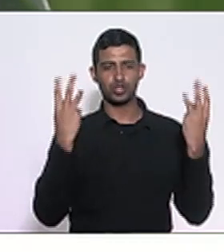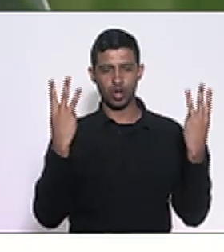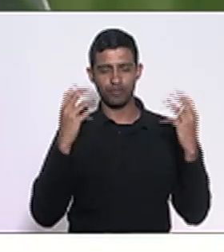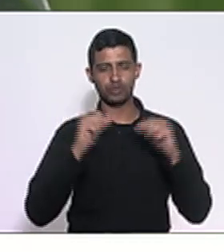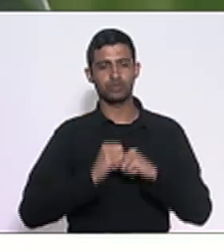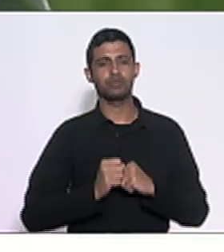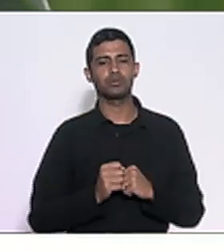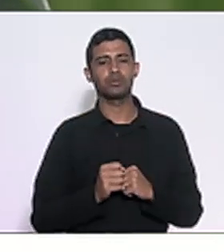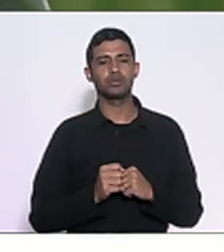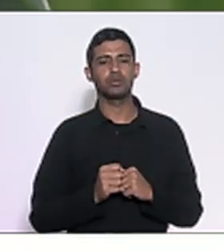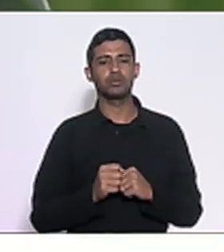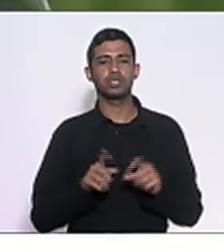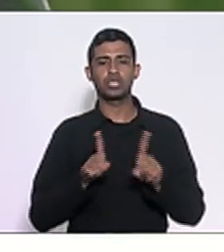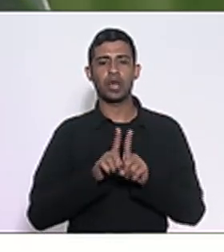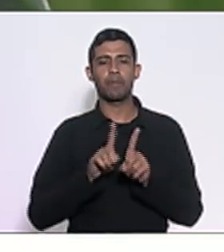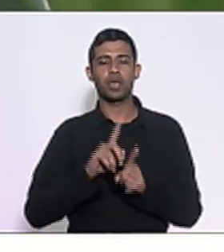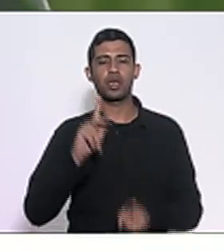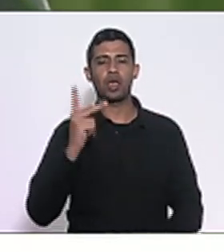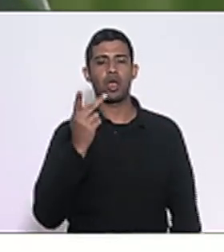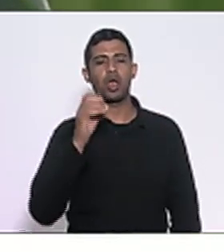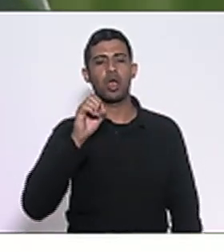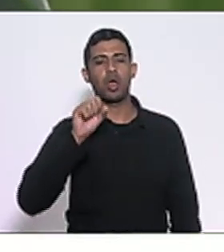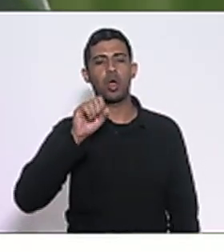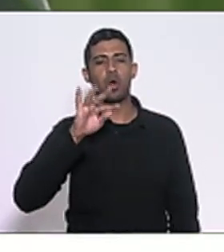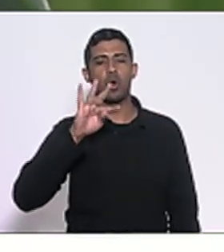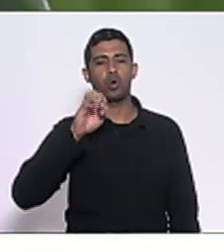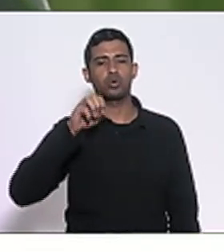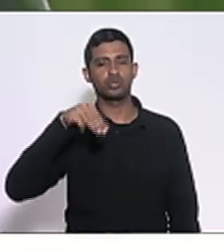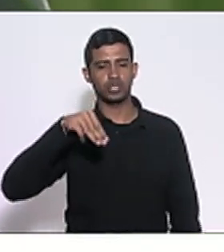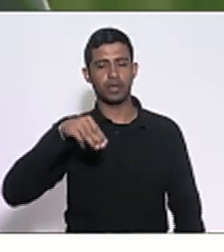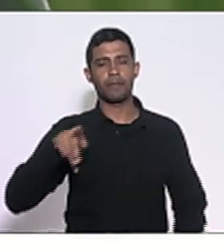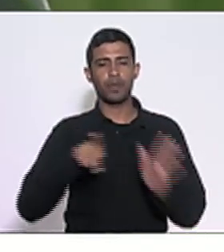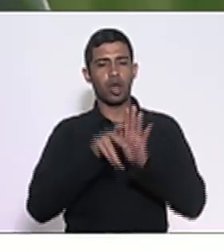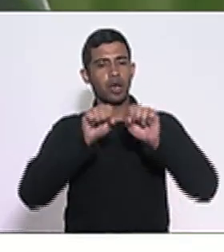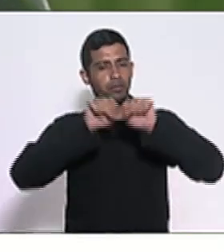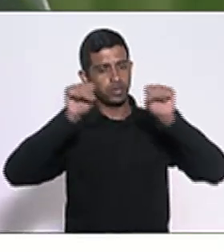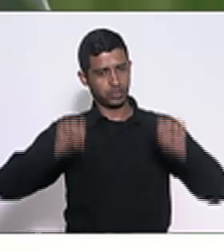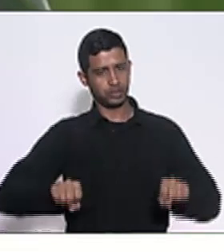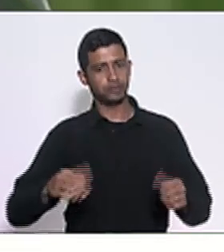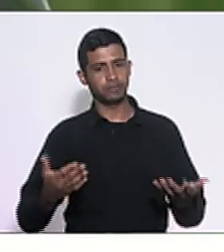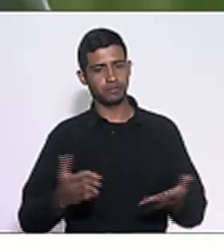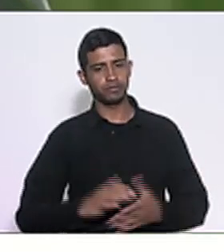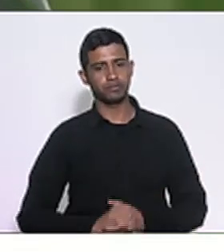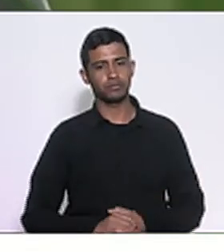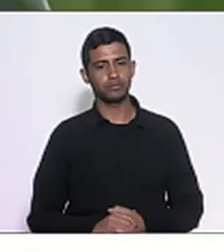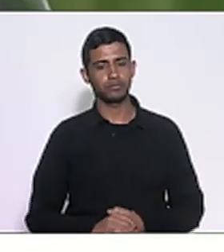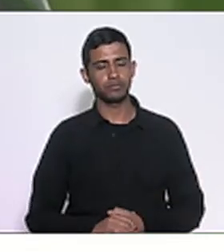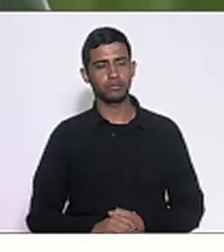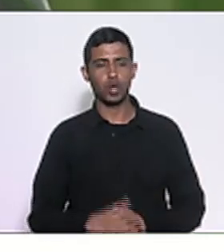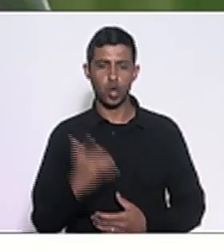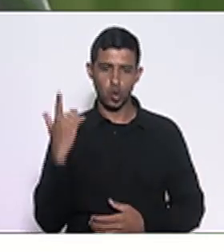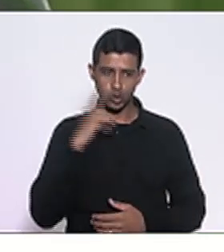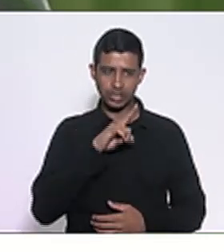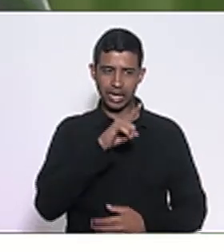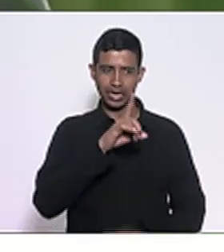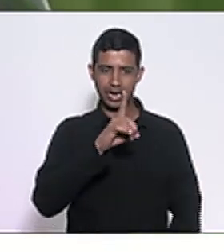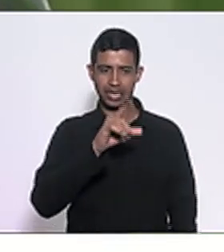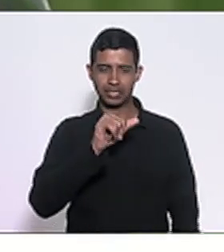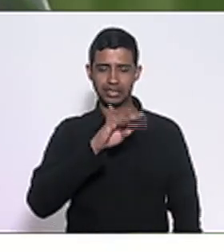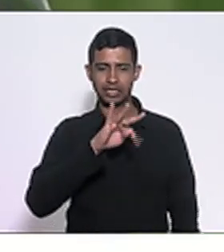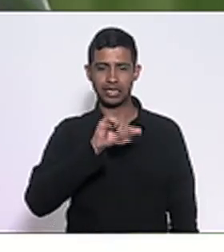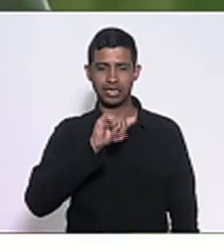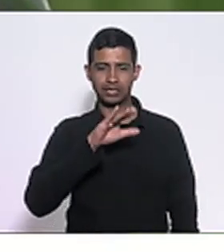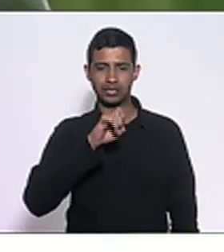a questão de hosting de sistemas, que já rodam hoje no mainframe e podem rodar no data center, né?